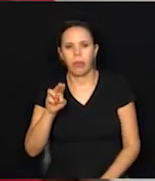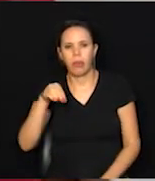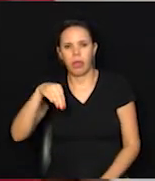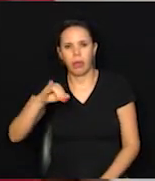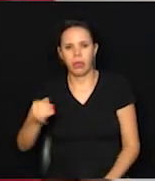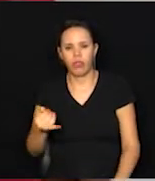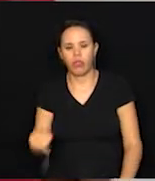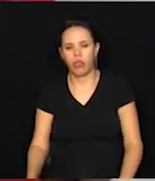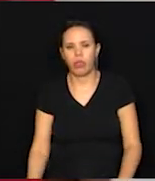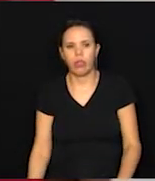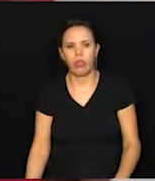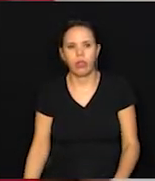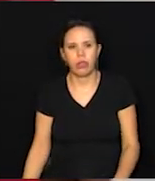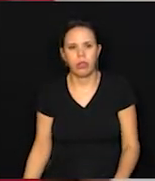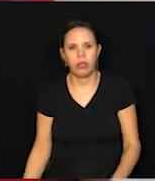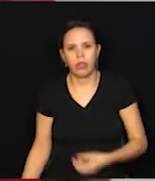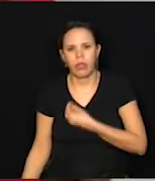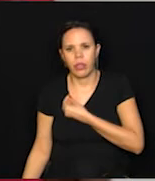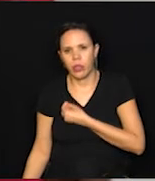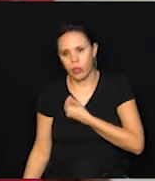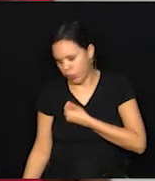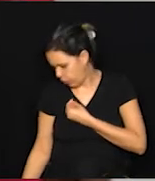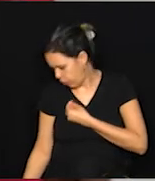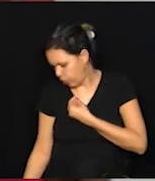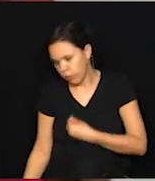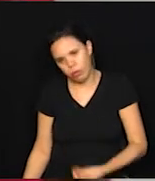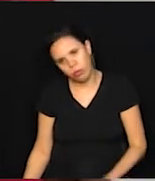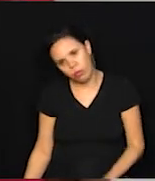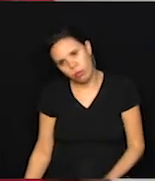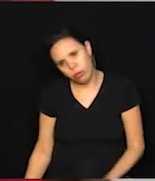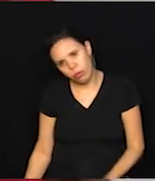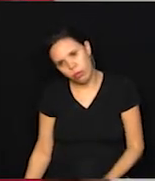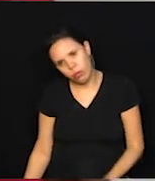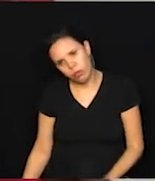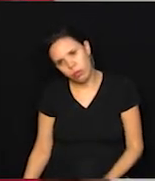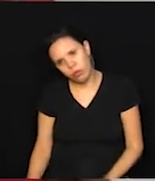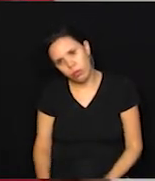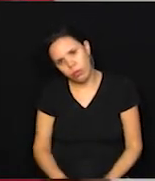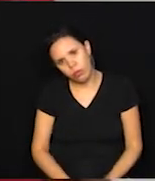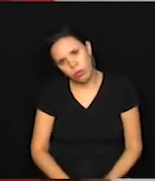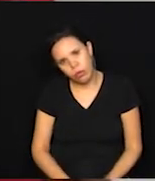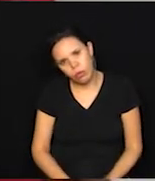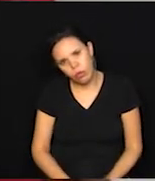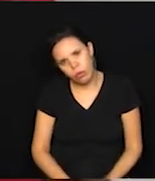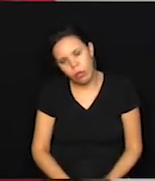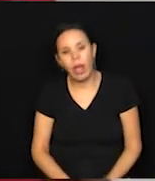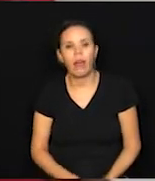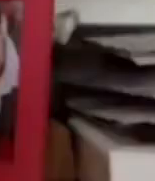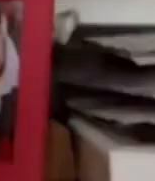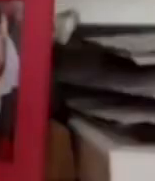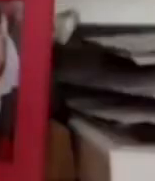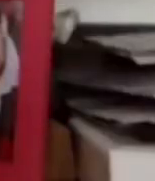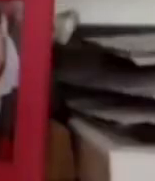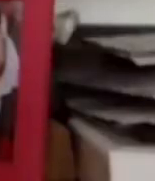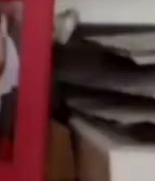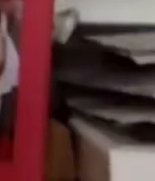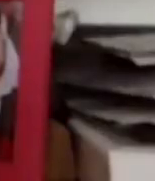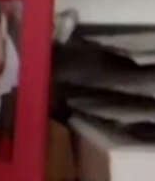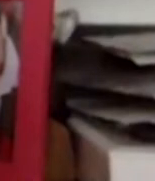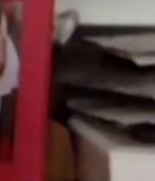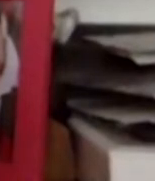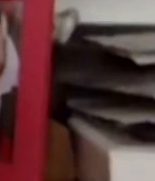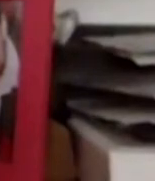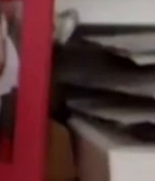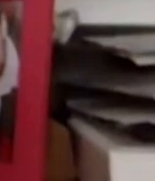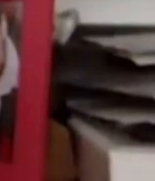um guideline ao vivo, ou seja, ele vai atualizando de 3 em 3 meses tudo que vale a pena e não vale a pena. Tudo que é lixo,